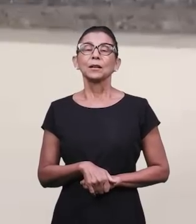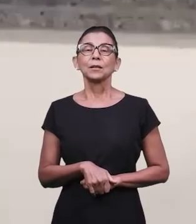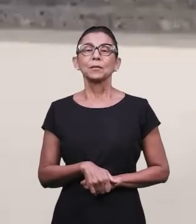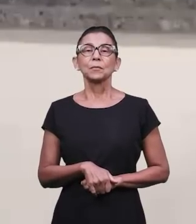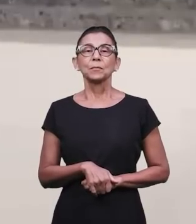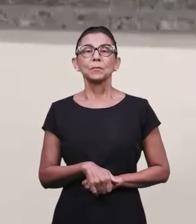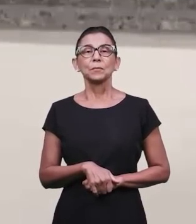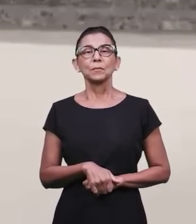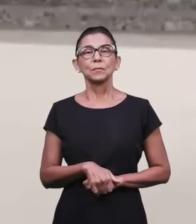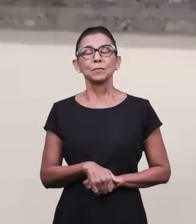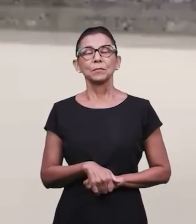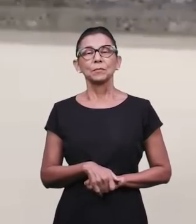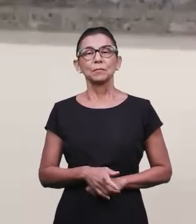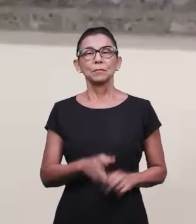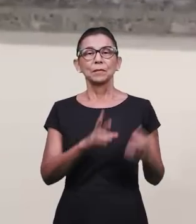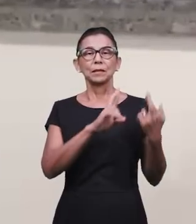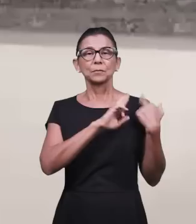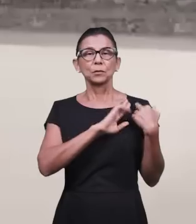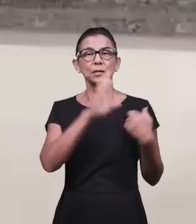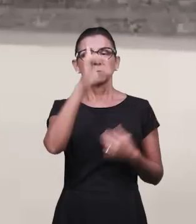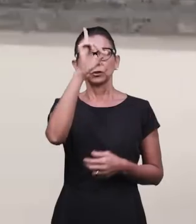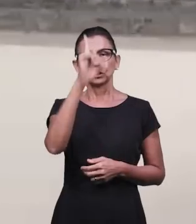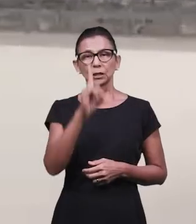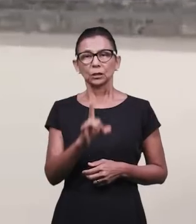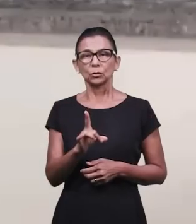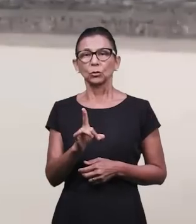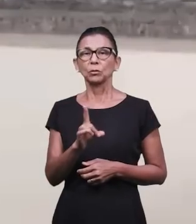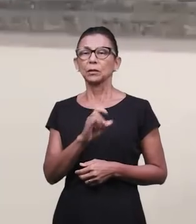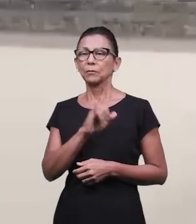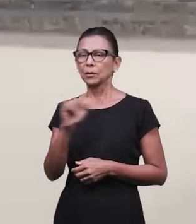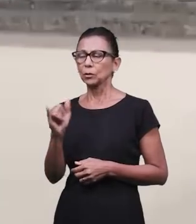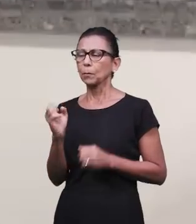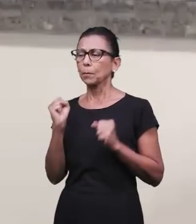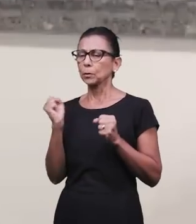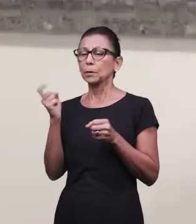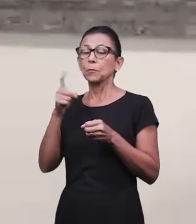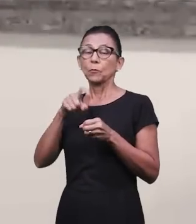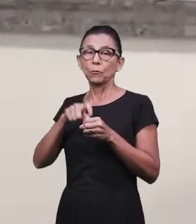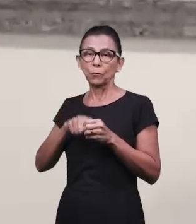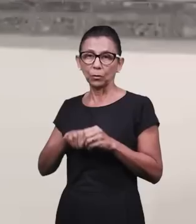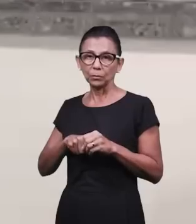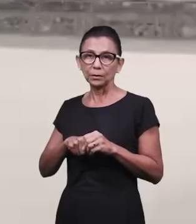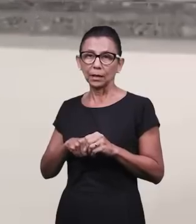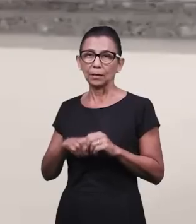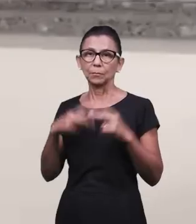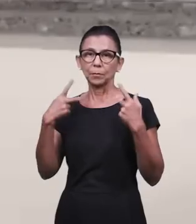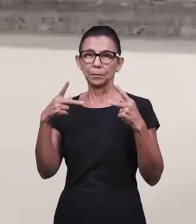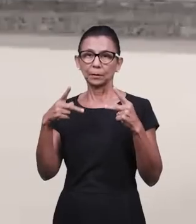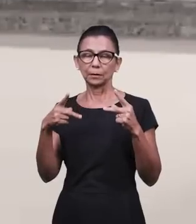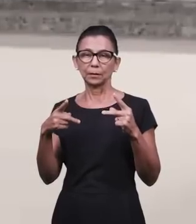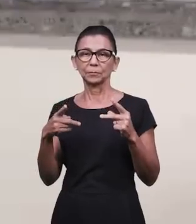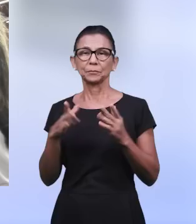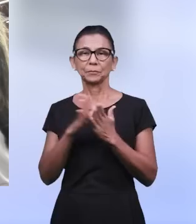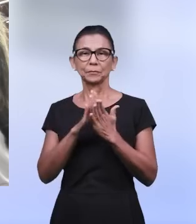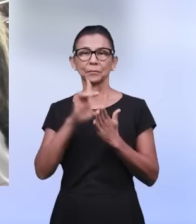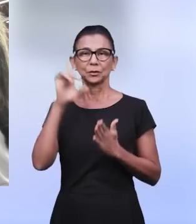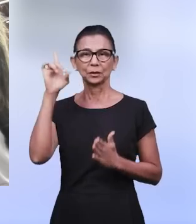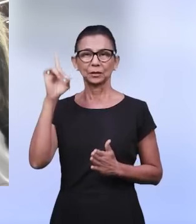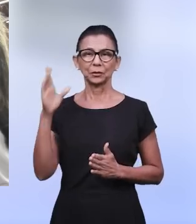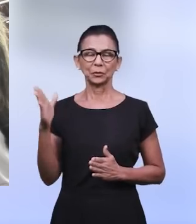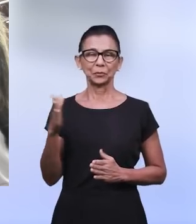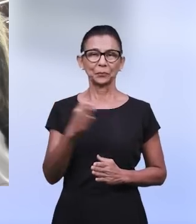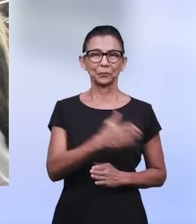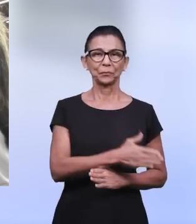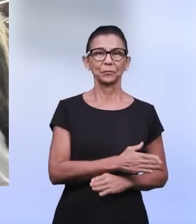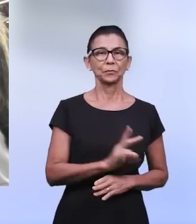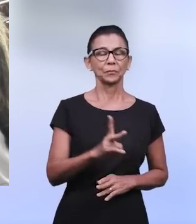levar novamente a palavra do Senhor. Foi uma grande bênção, foi uma festa naquele local e o nome do Senhor foi glorificado. Ainda na